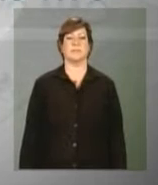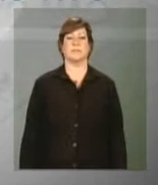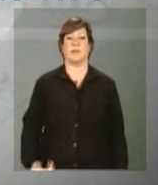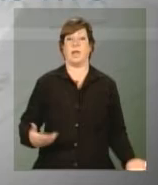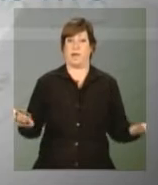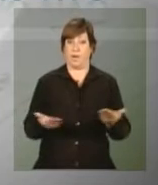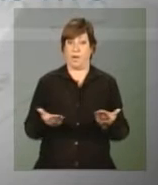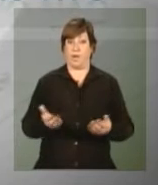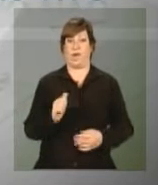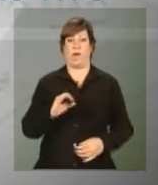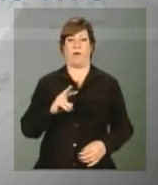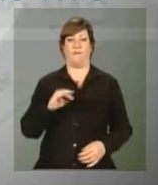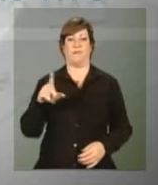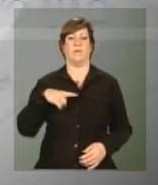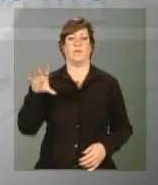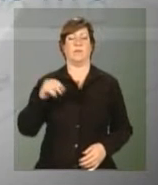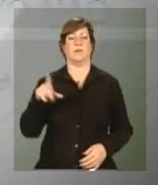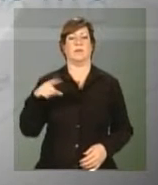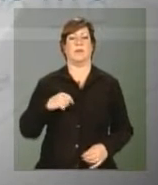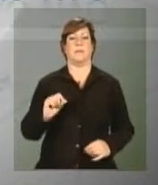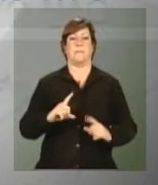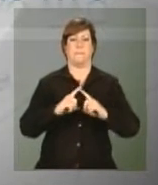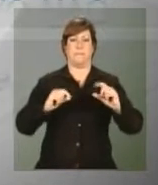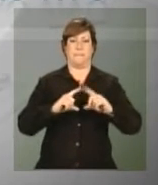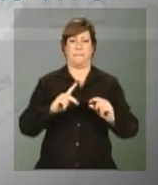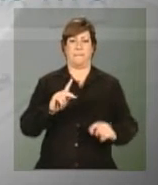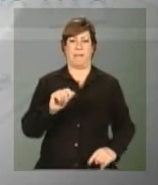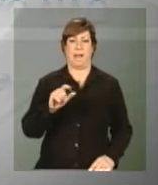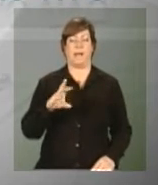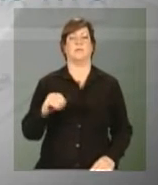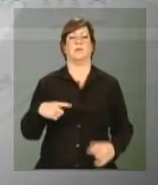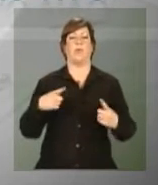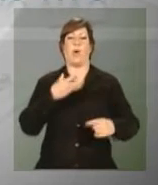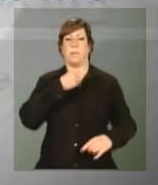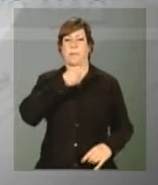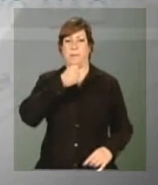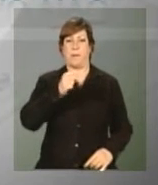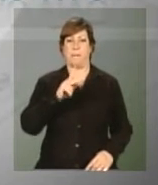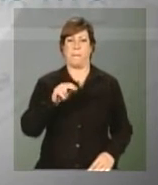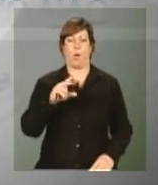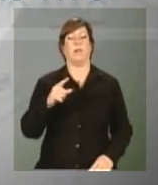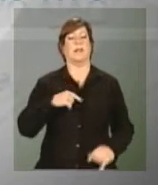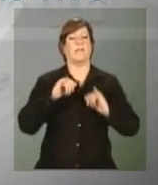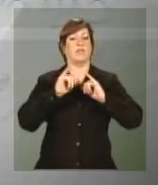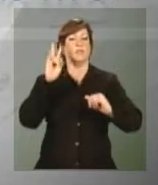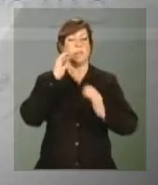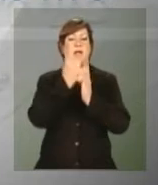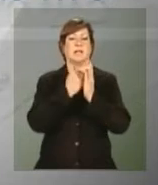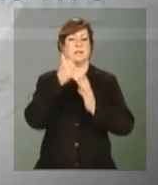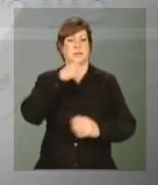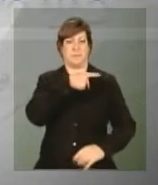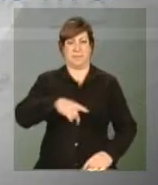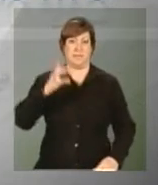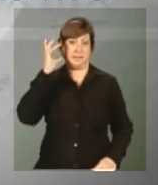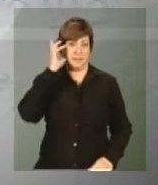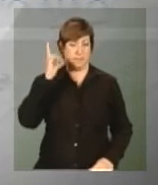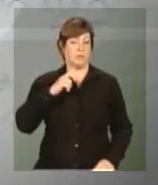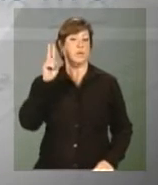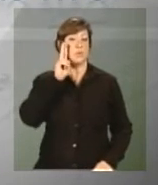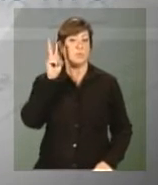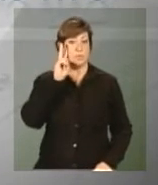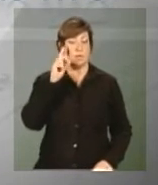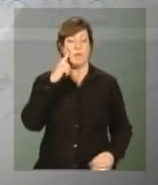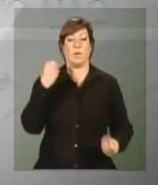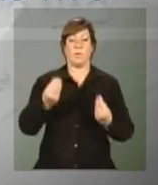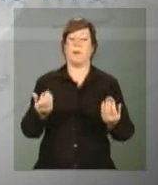e vamos agora ao vivo ao Palácio do Planalto onde o repórter Paulo la salvia tem informações sobre a agenda da presidenta Dilma Rousseff na